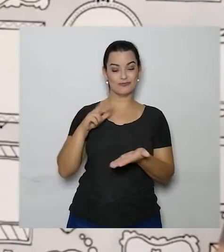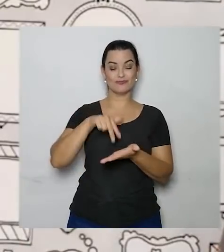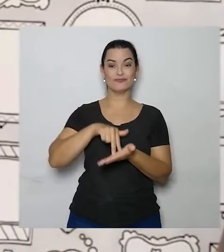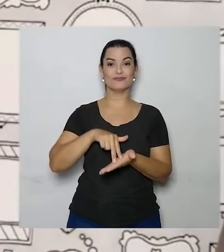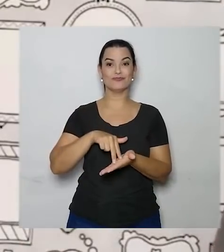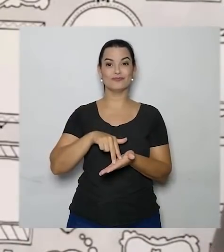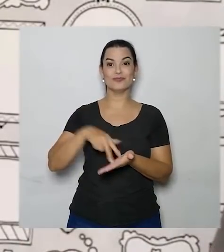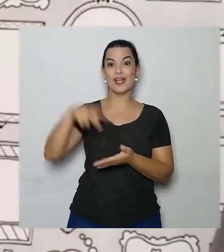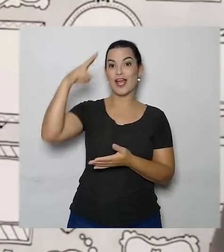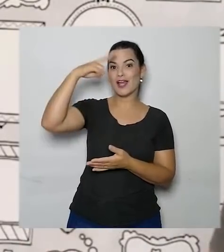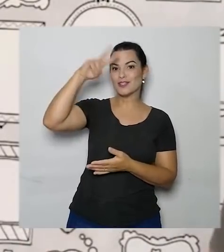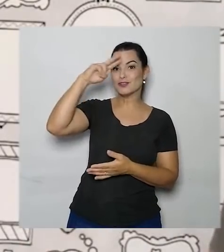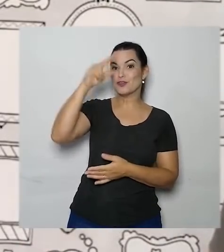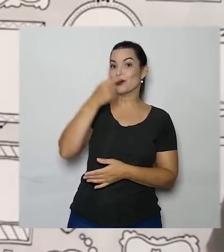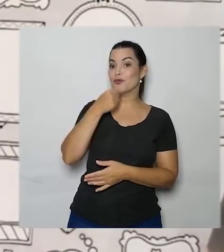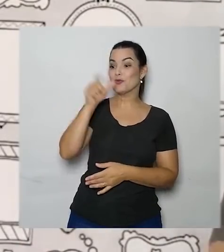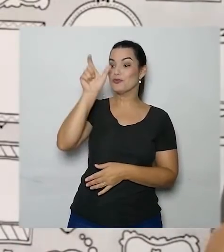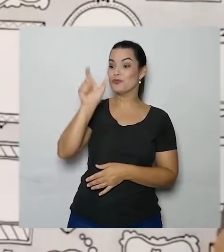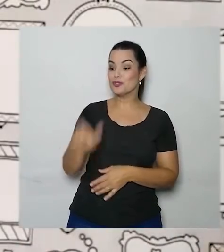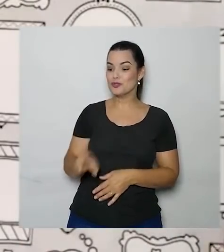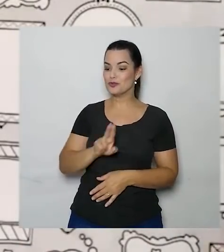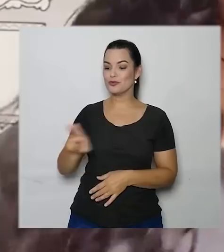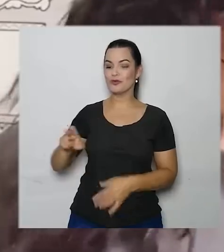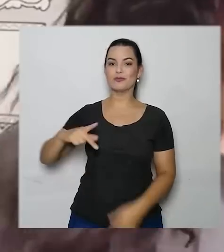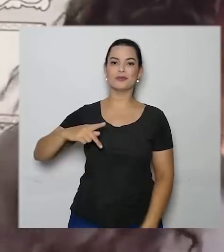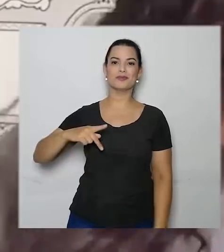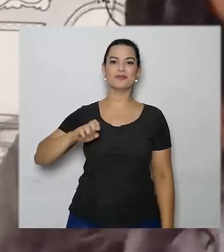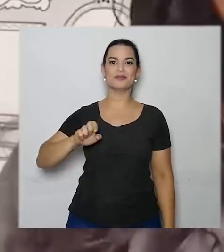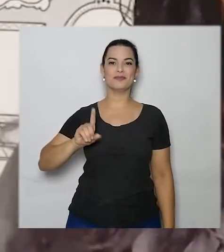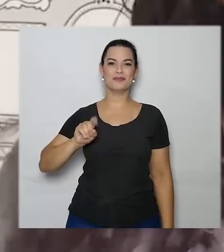aqui trazer a história de um menino chamado...